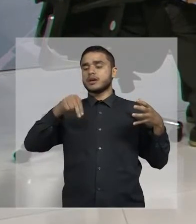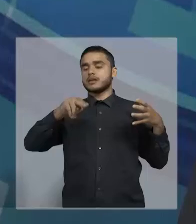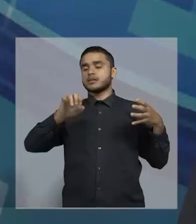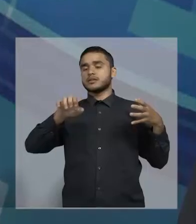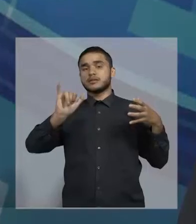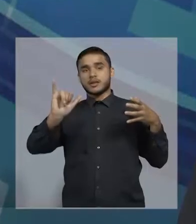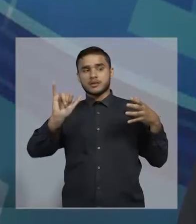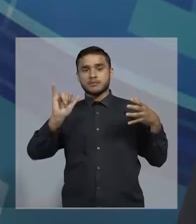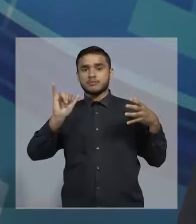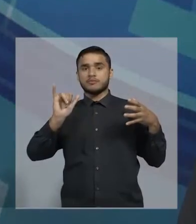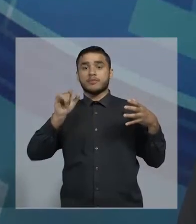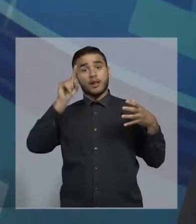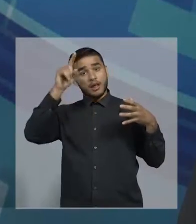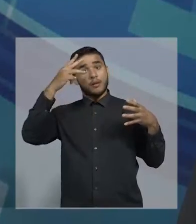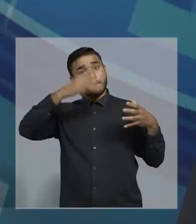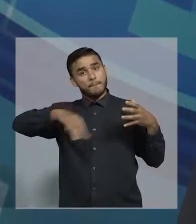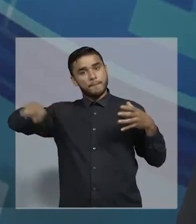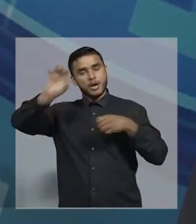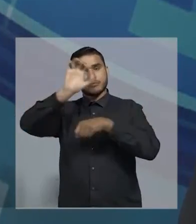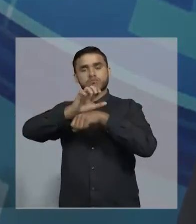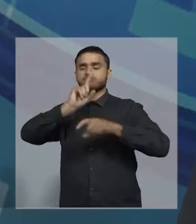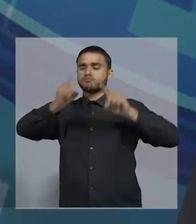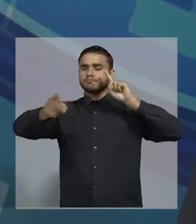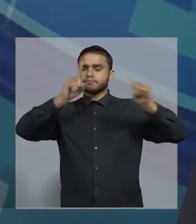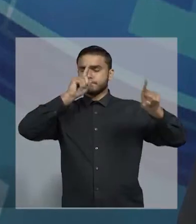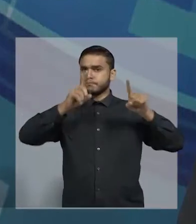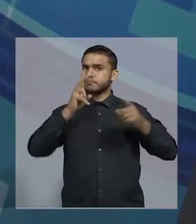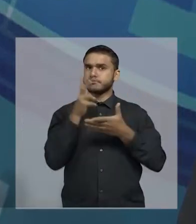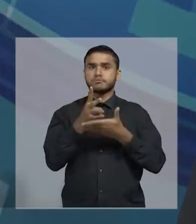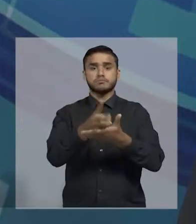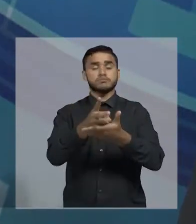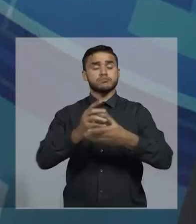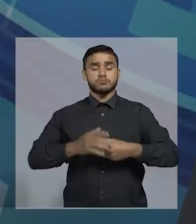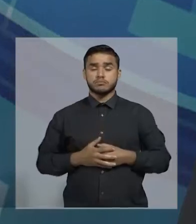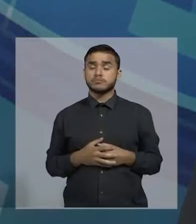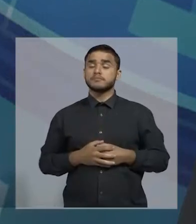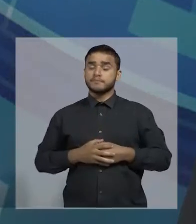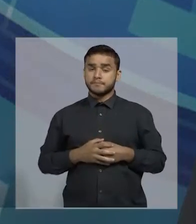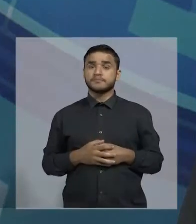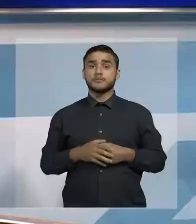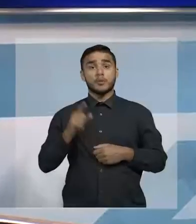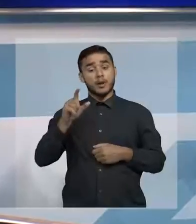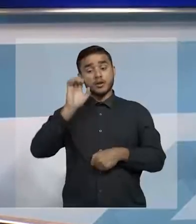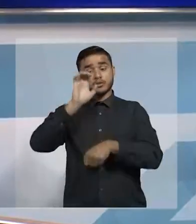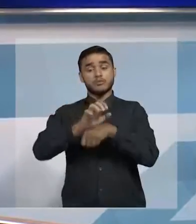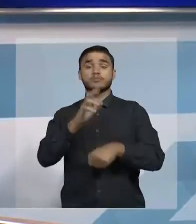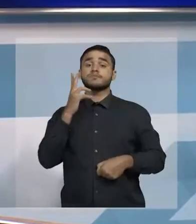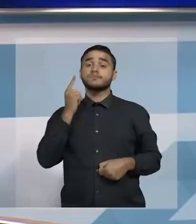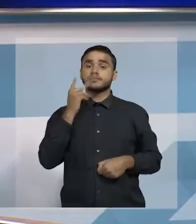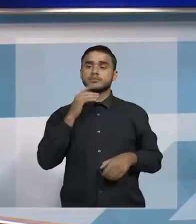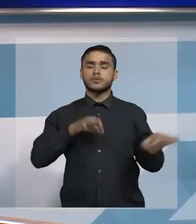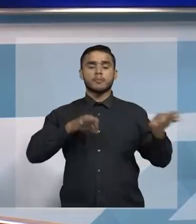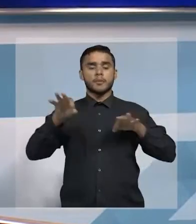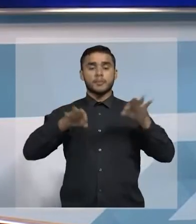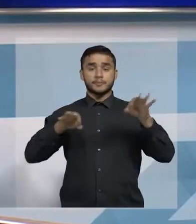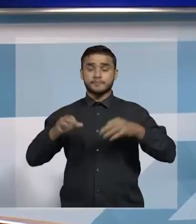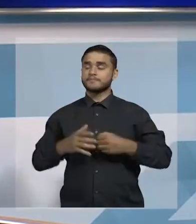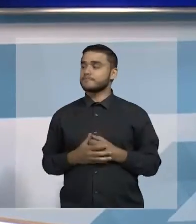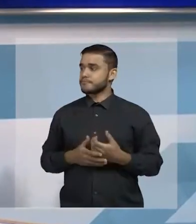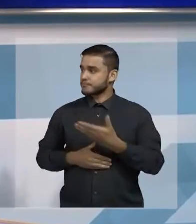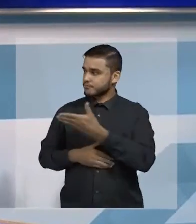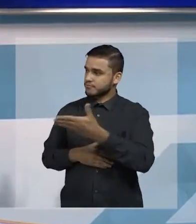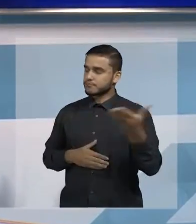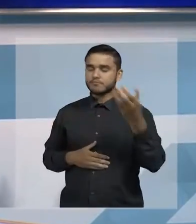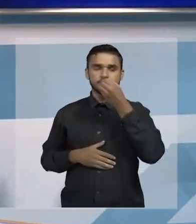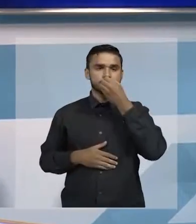Ceará é o poder público que decide a eleição, né? E com essas colocações, nós finalizamos mais